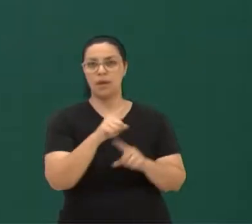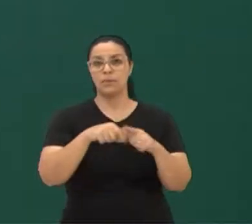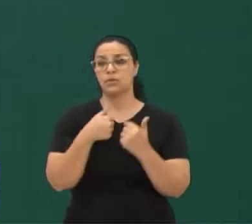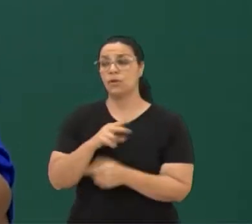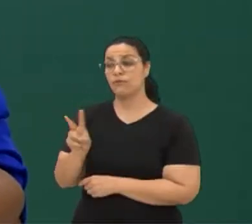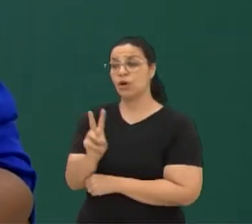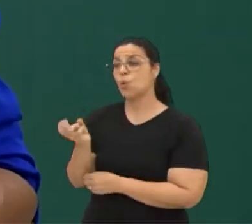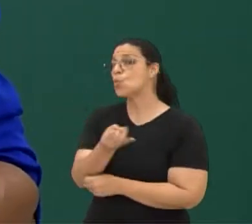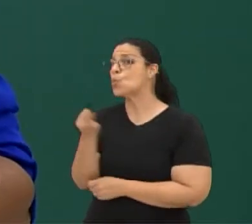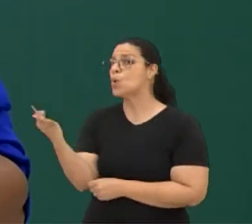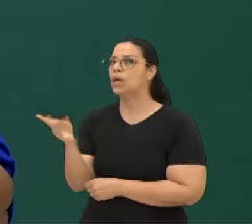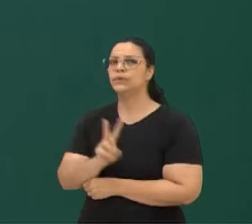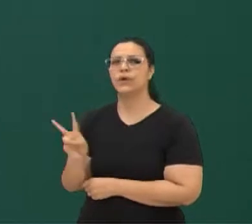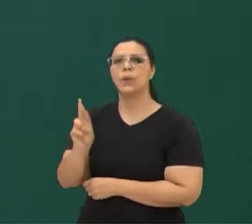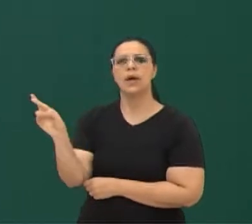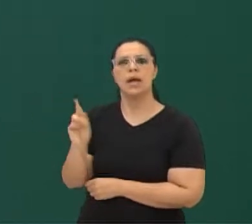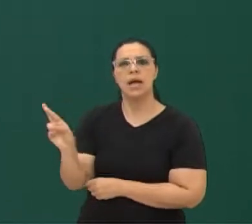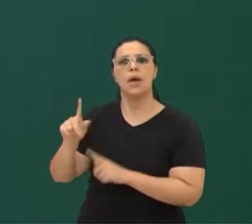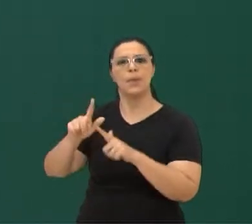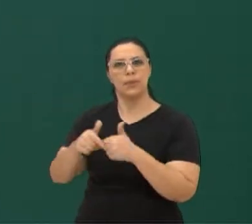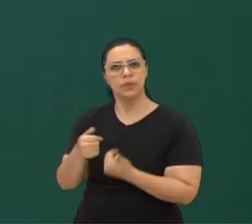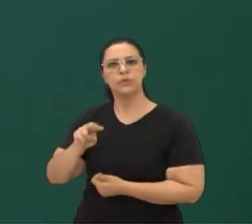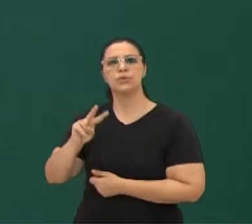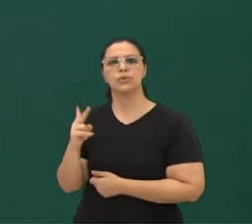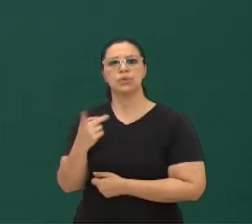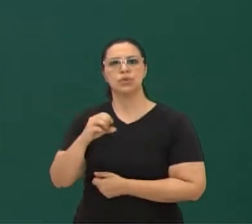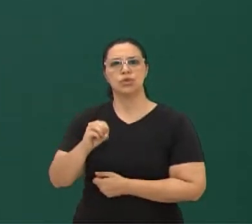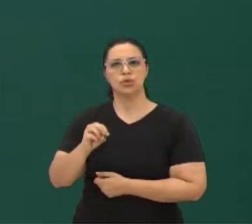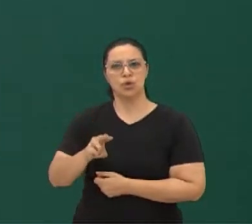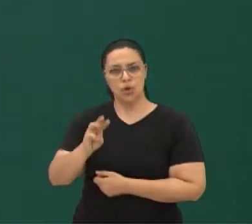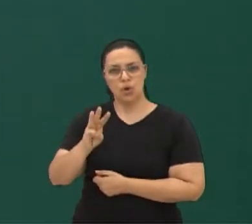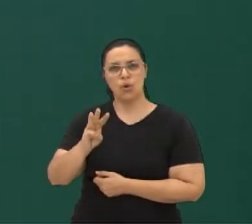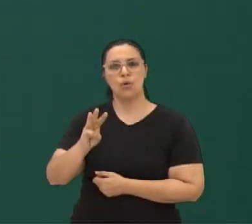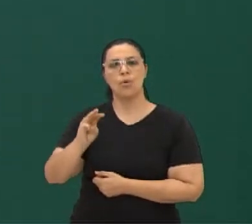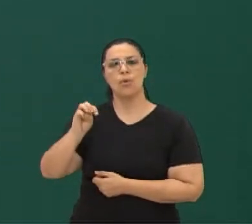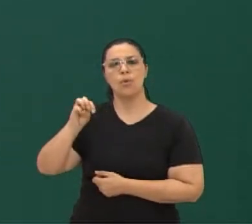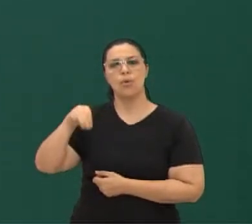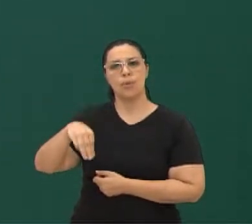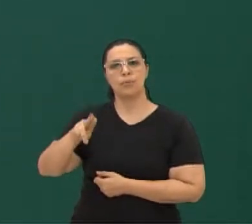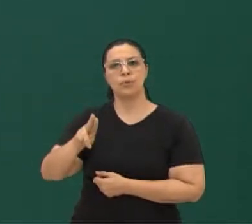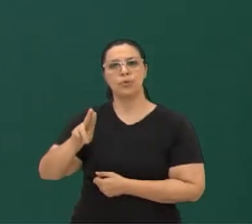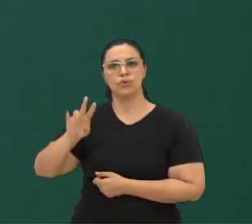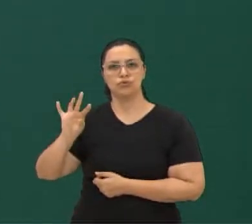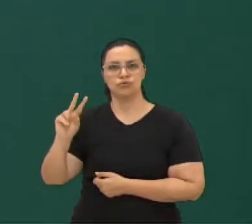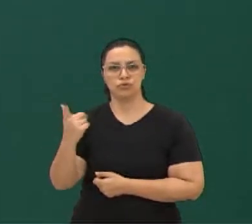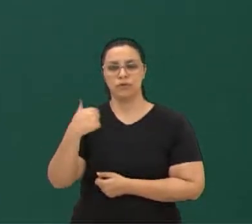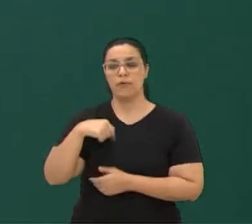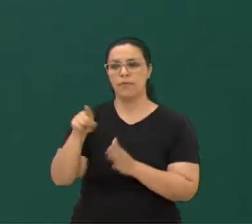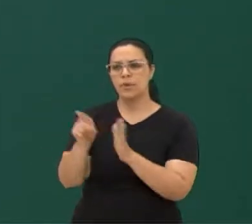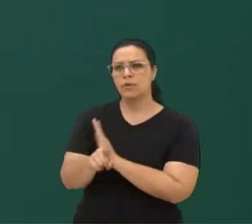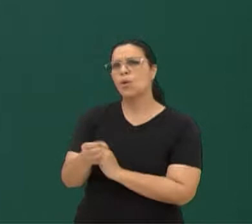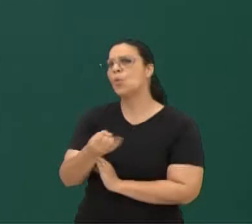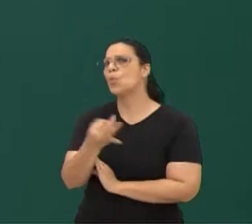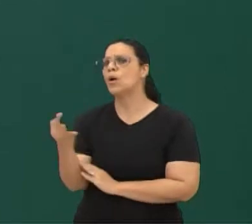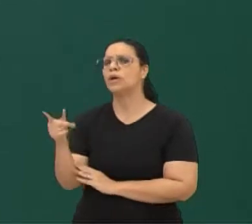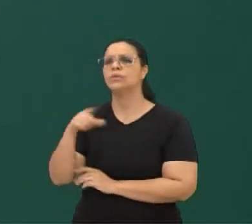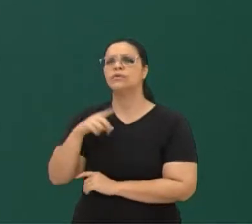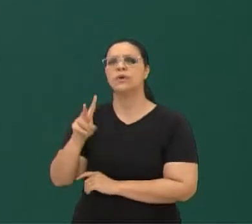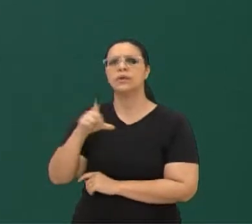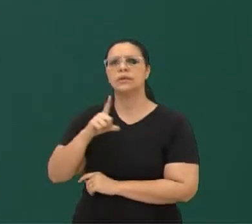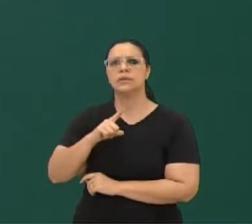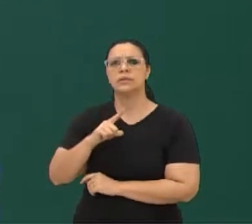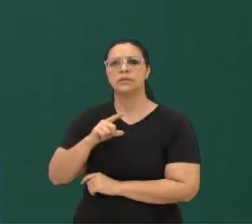sobre o valor de alguma coisa vocês justamente o realmente tá ok pessoal então segundo uma loja e quer perguntar quanto custa